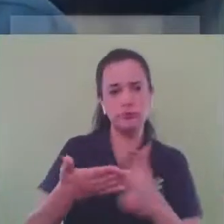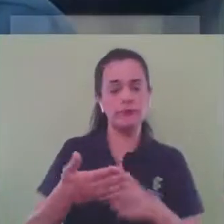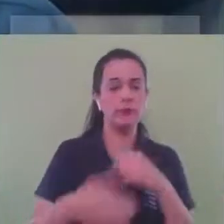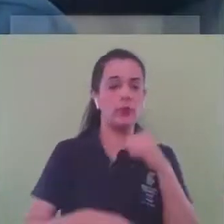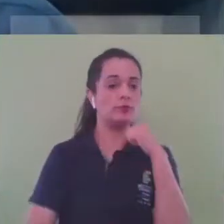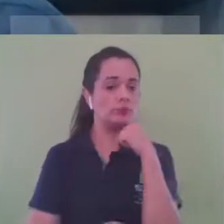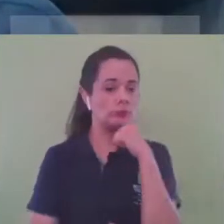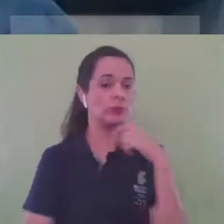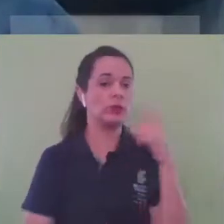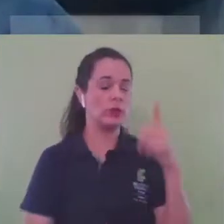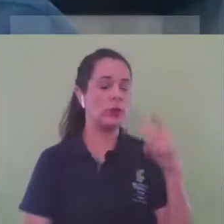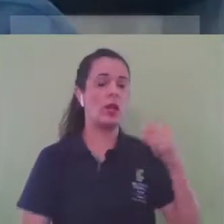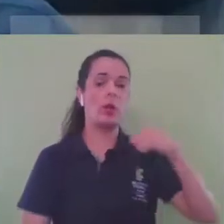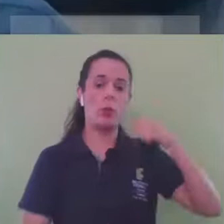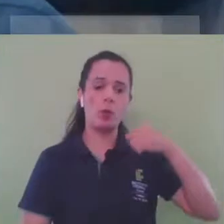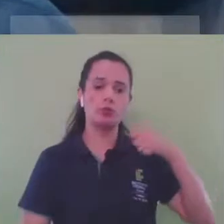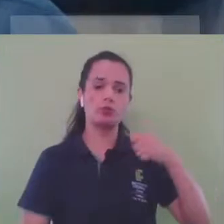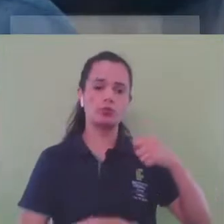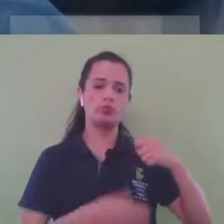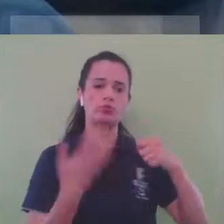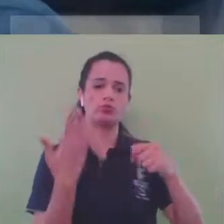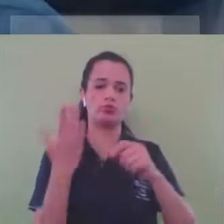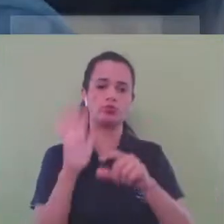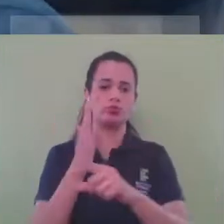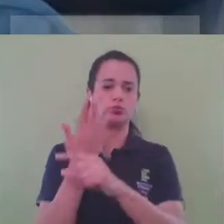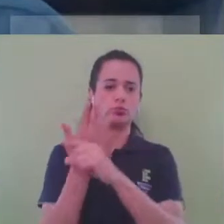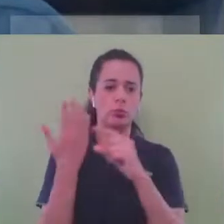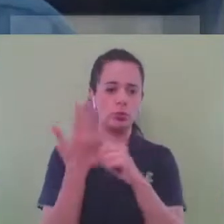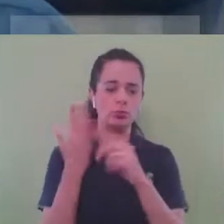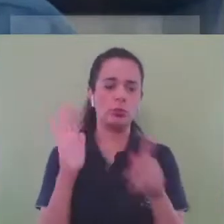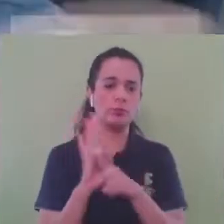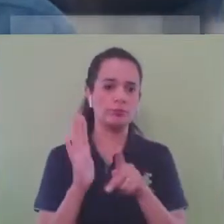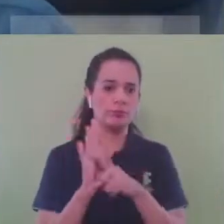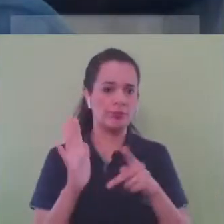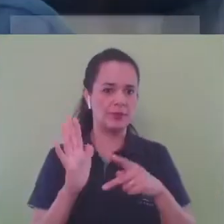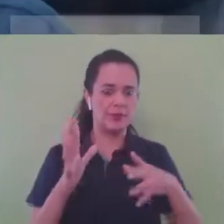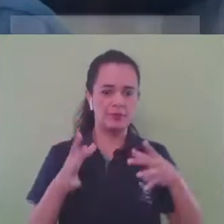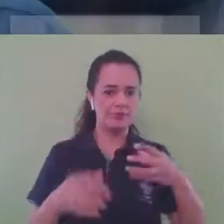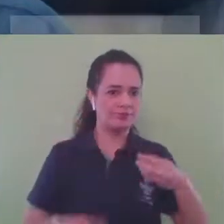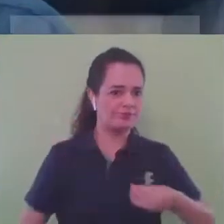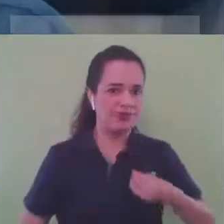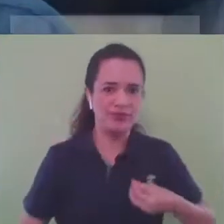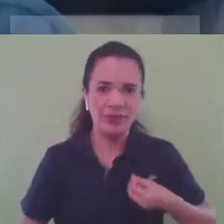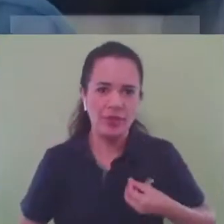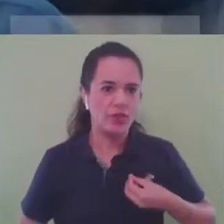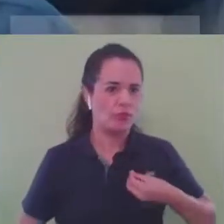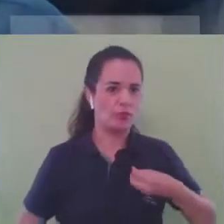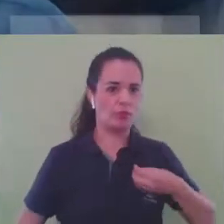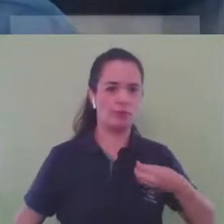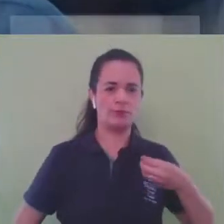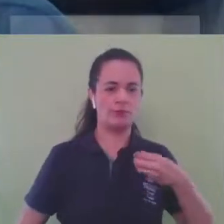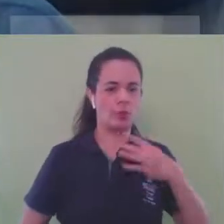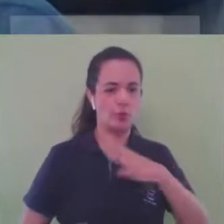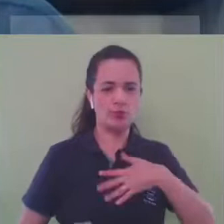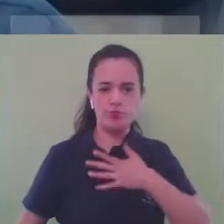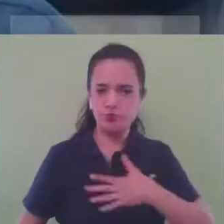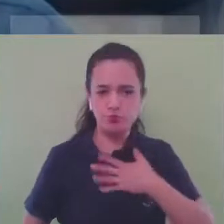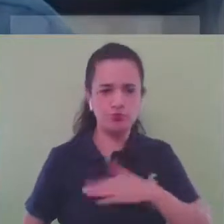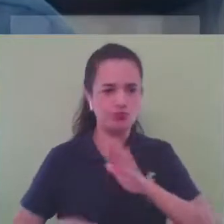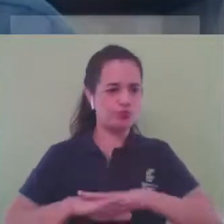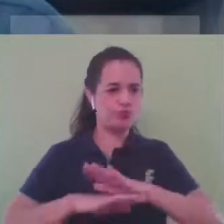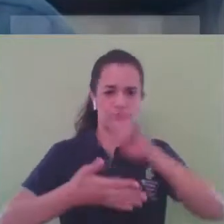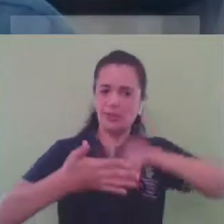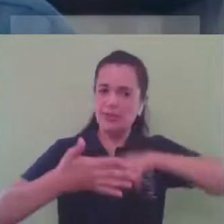autor vivo, né, e passei a ler a obra dele, né? Até hoje leio bastante. E outros livros que a gente